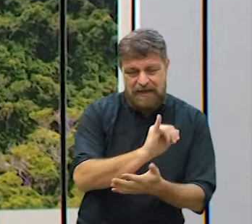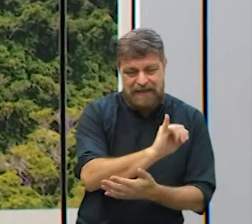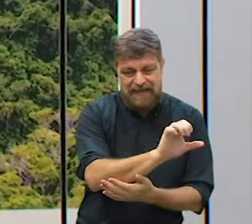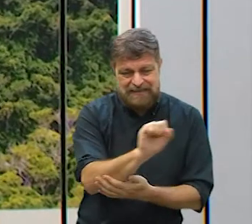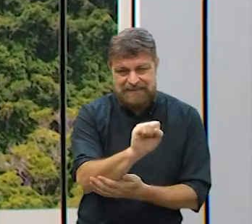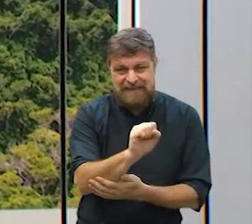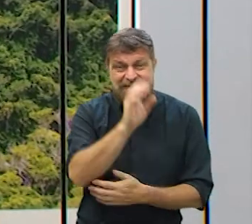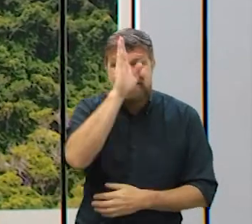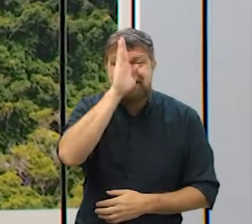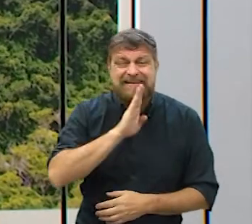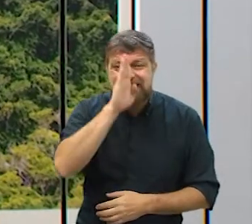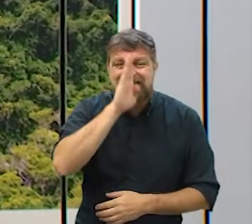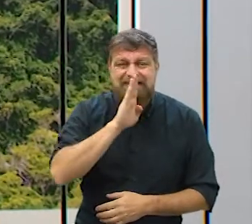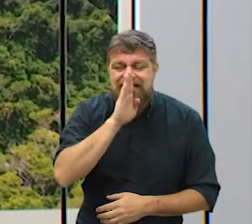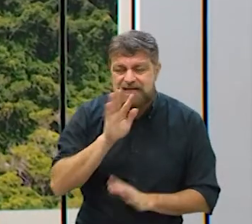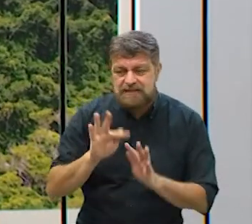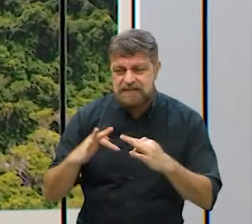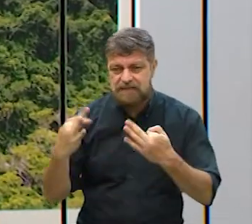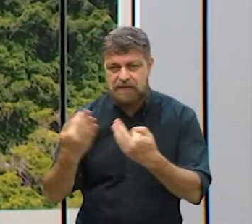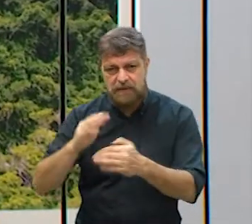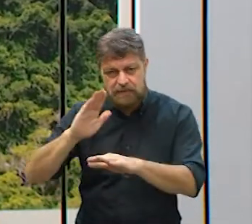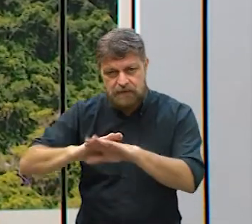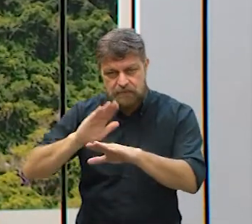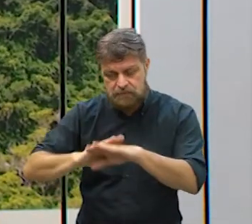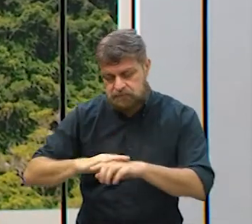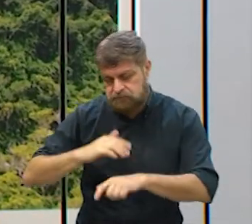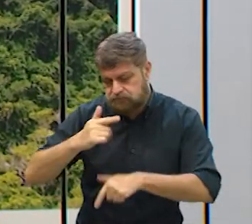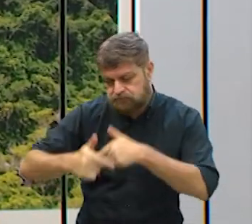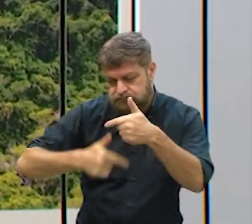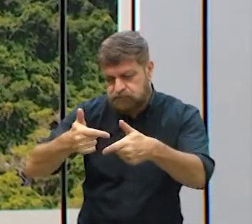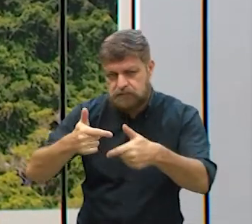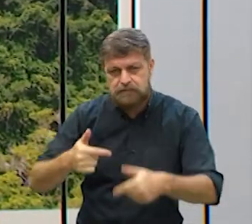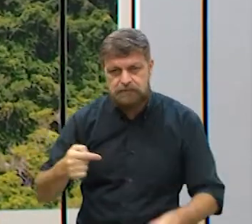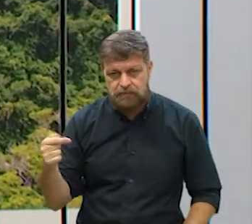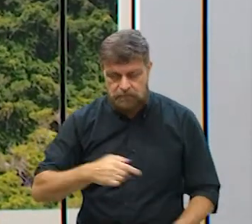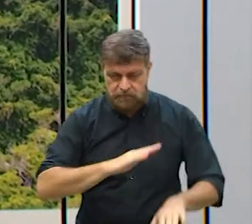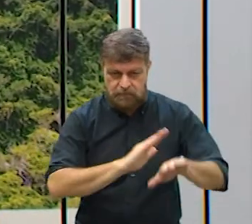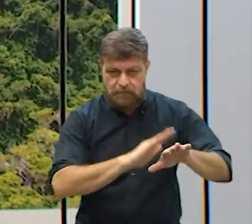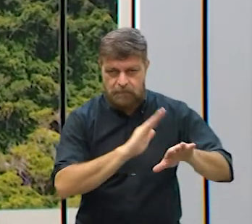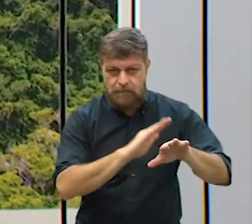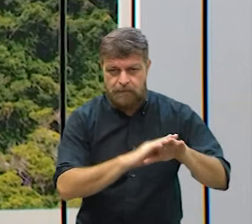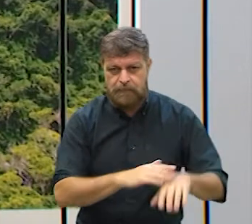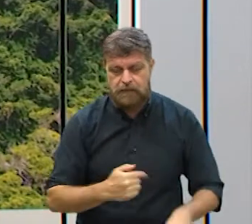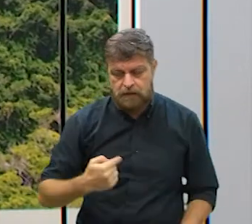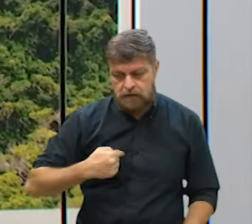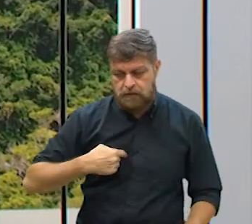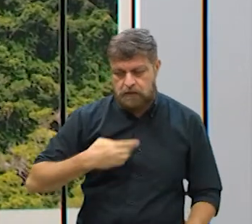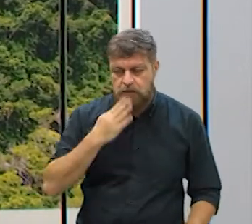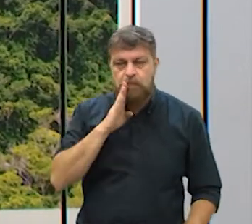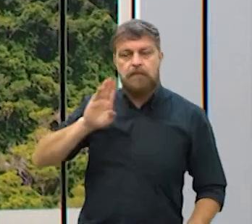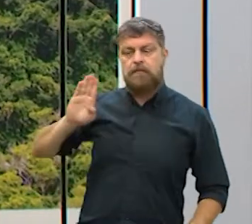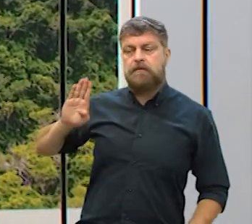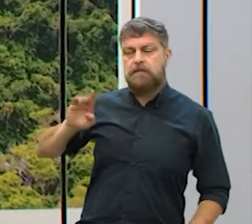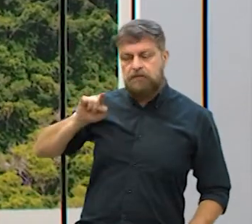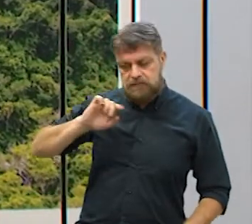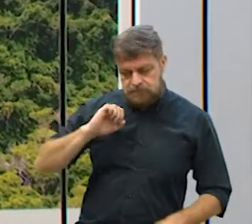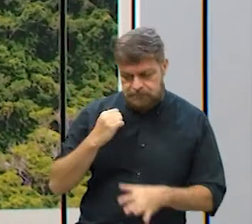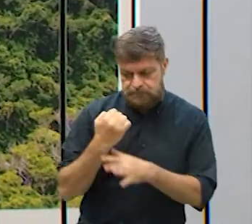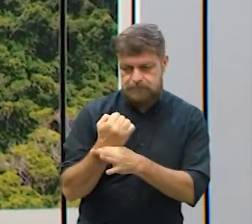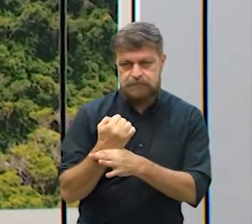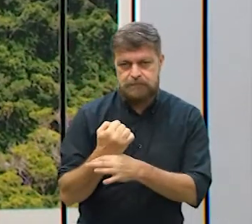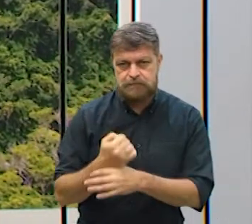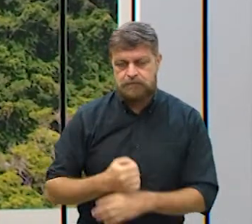imóveis para as famílias que fizerem os mutirões através desses terrenos. Eu garanto a você que você vai